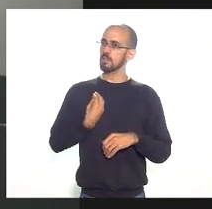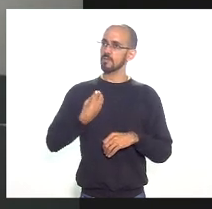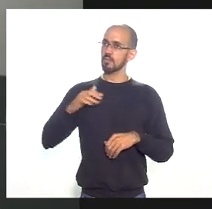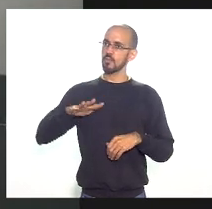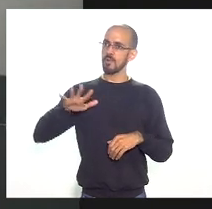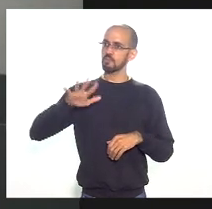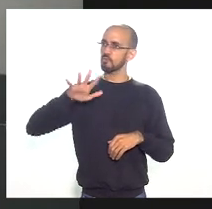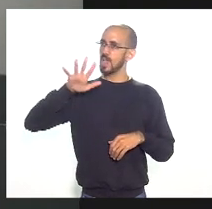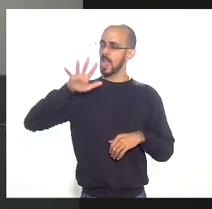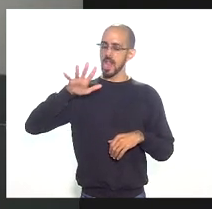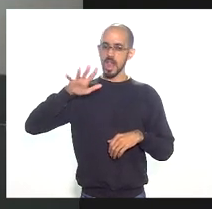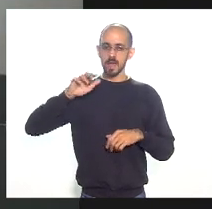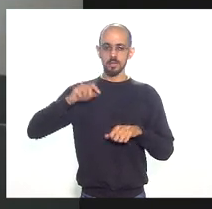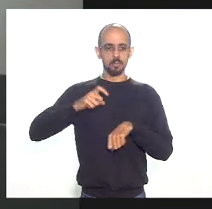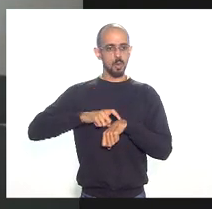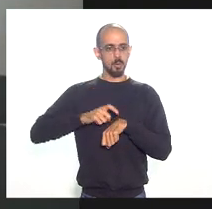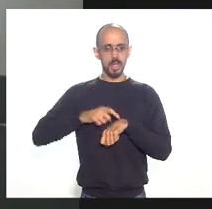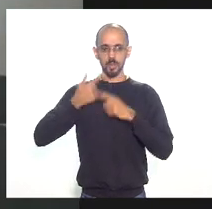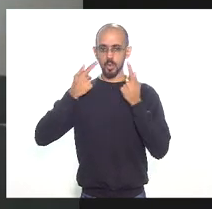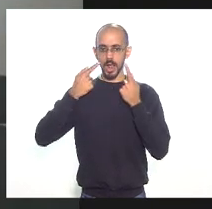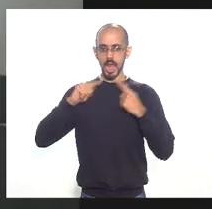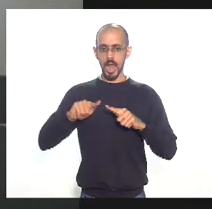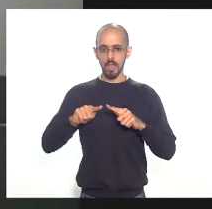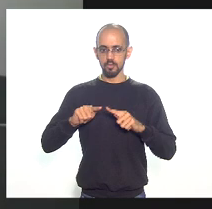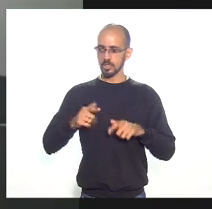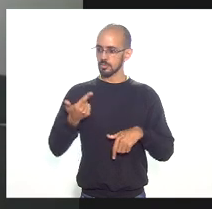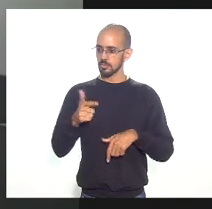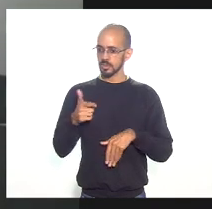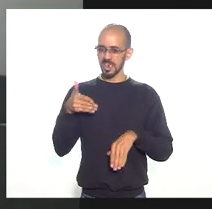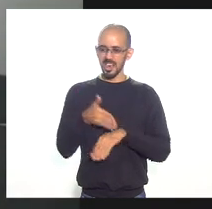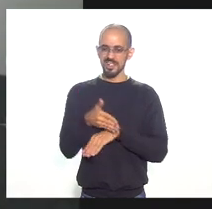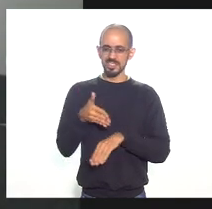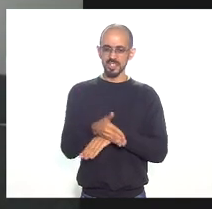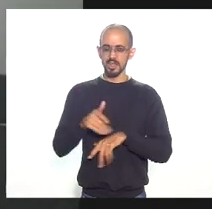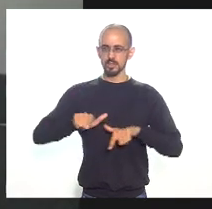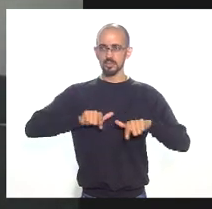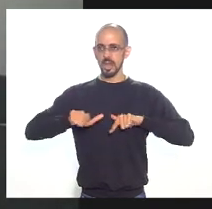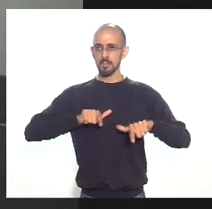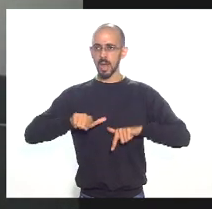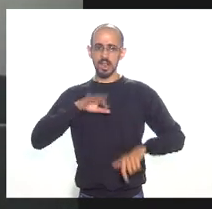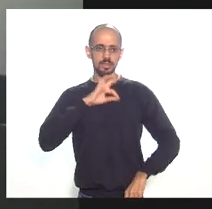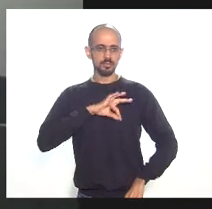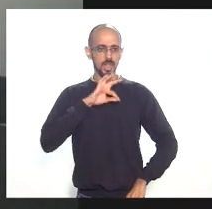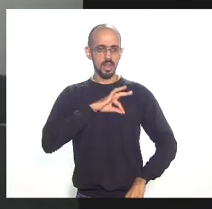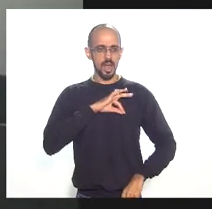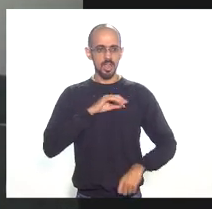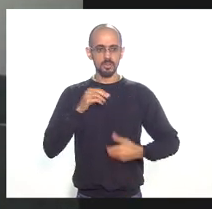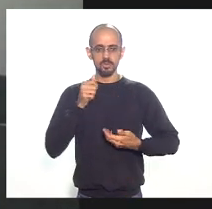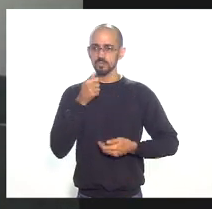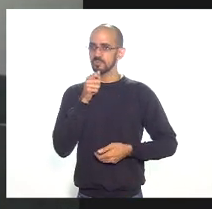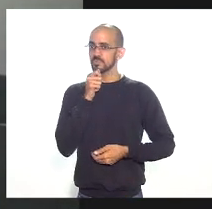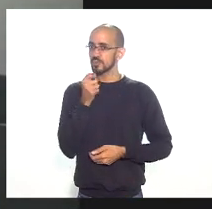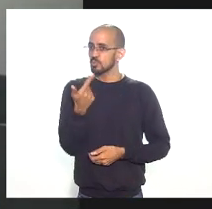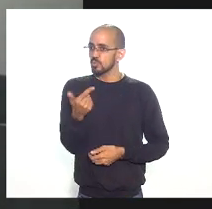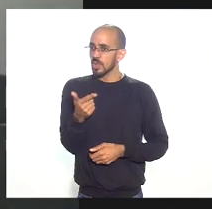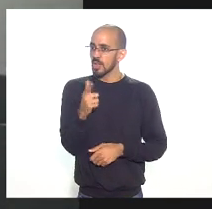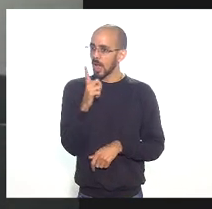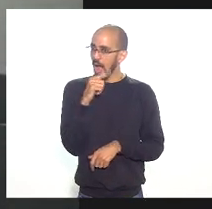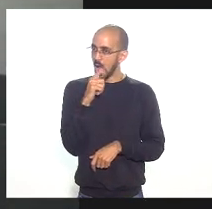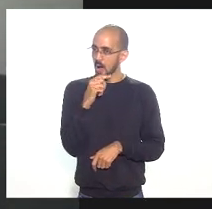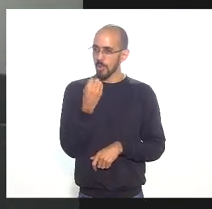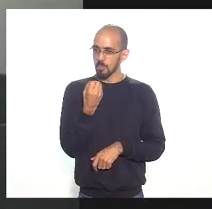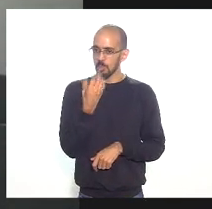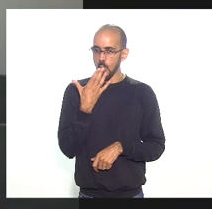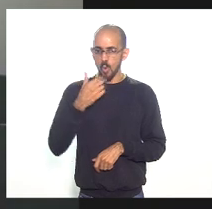ainda mais grave, uma população que não tem acesso a emprego e renda, uma população que sequer tem acesso a água boa e de